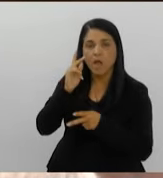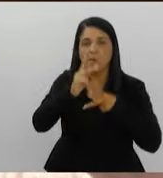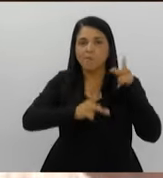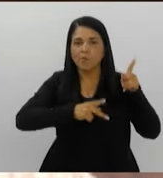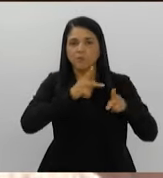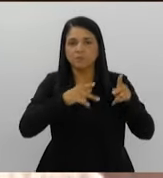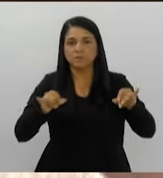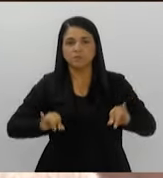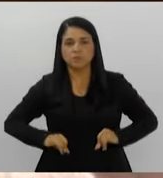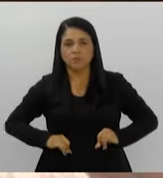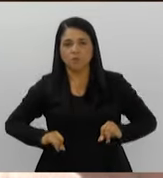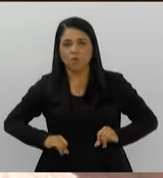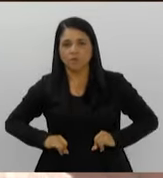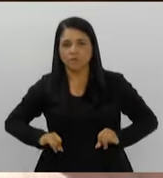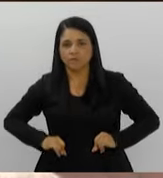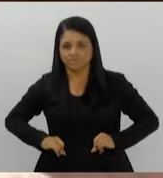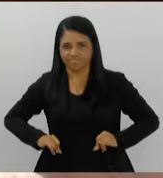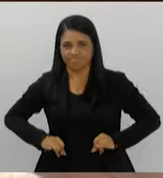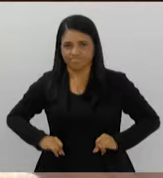que sofre na mão